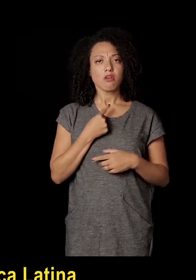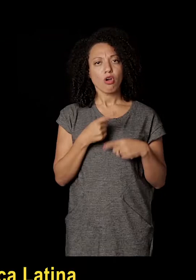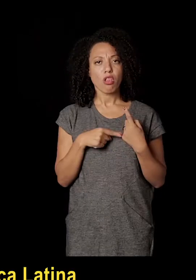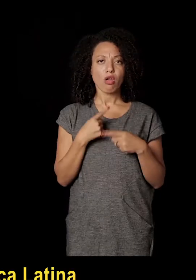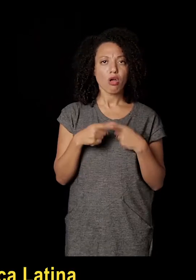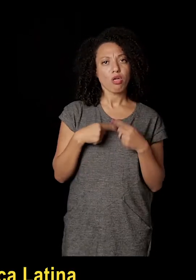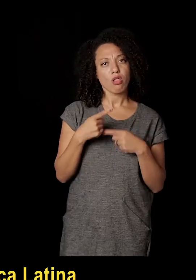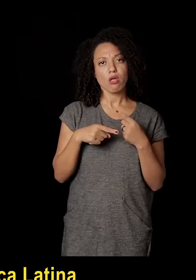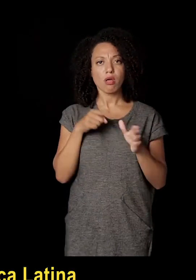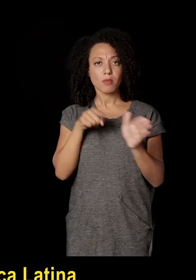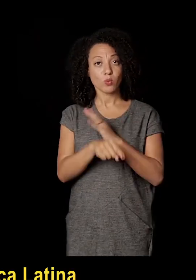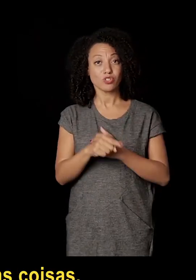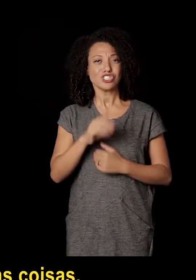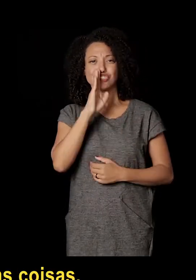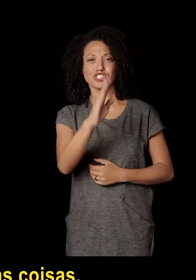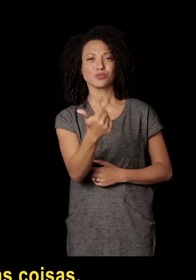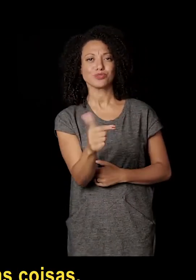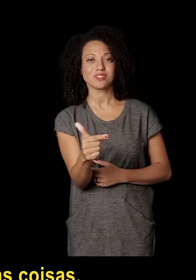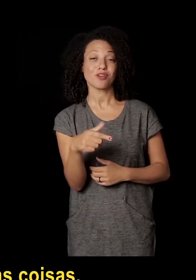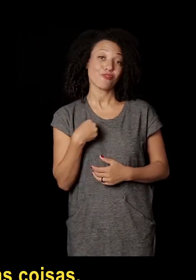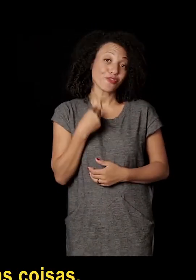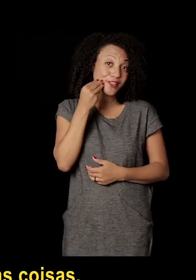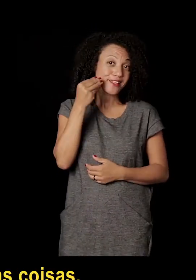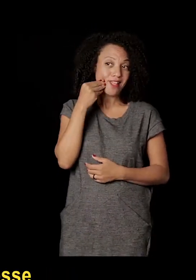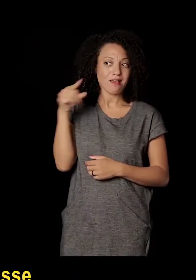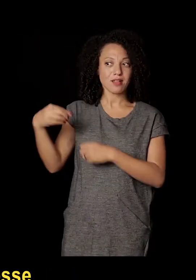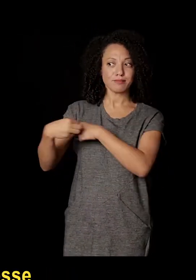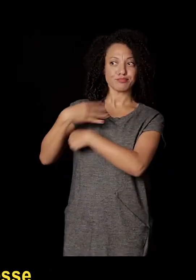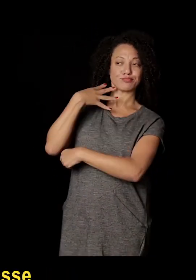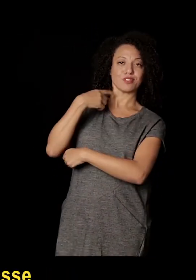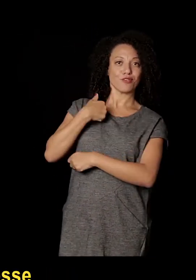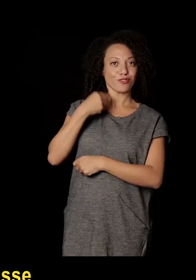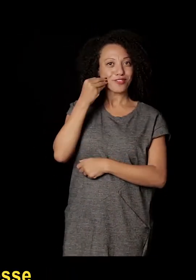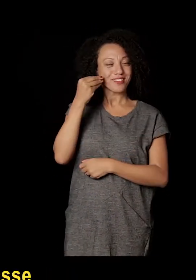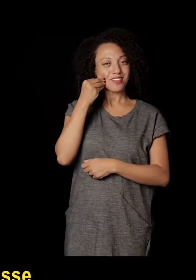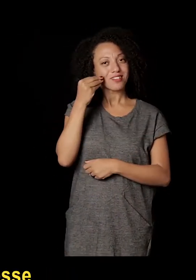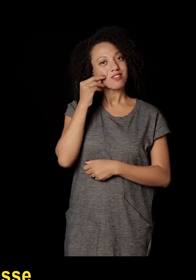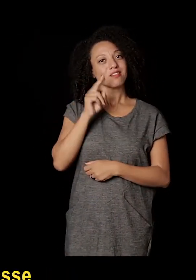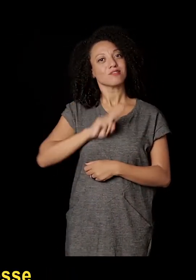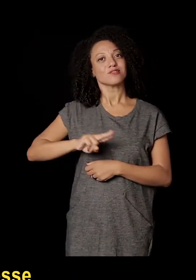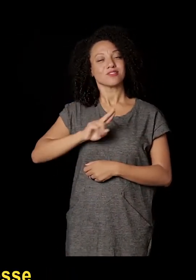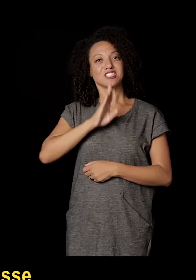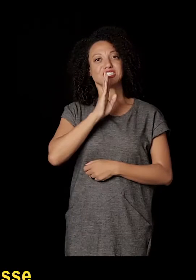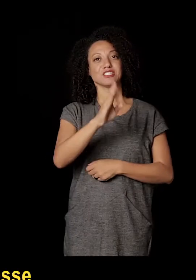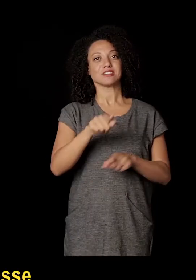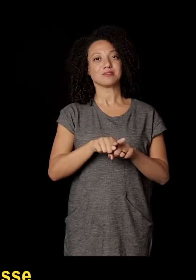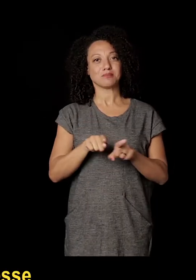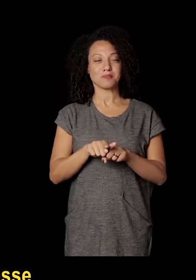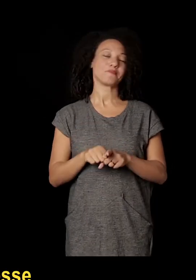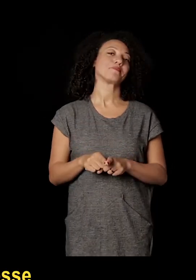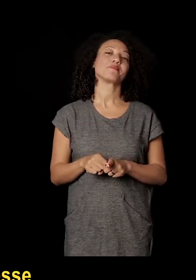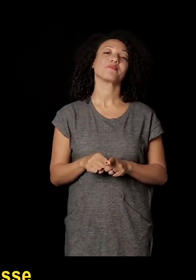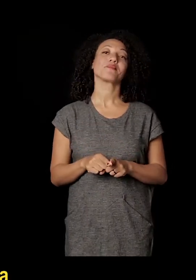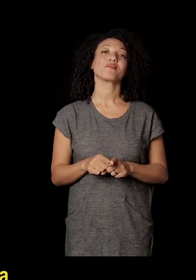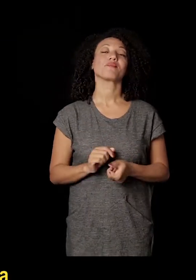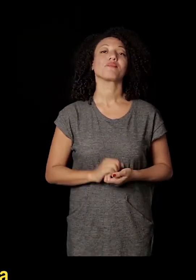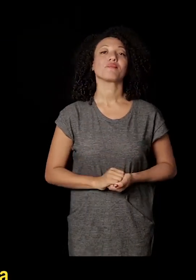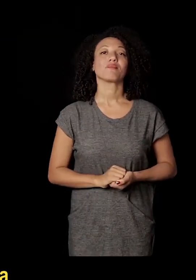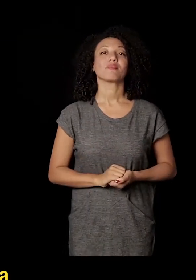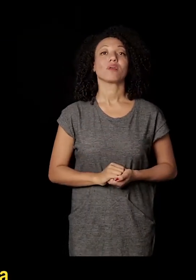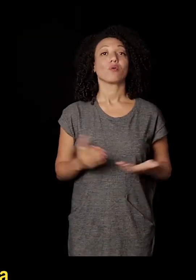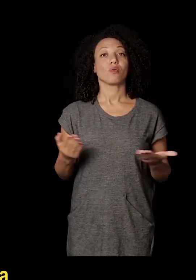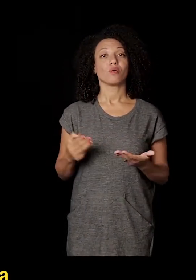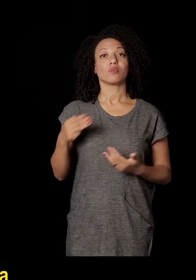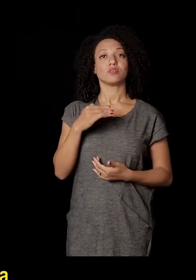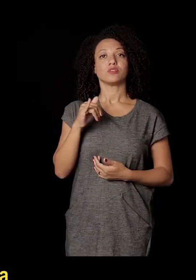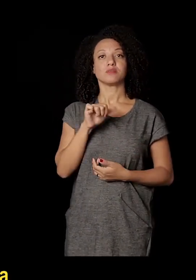enrolada. A gente enrola muito para dizer as coisas. Então eu vou tentar usar esse aprendizado de hoje. E, aliás, fizemos